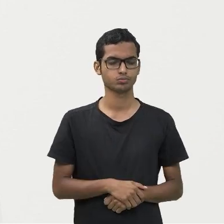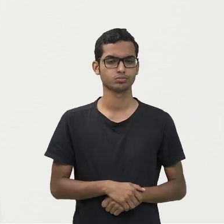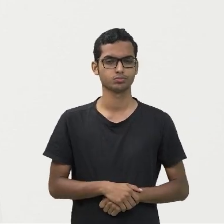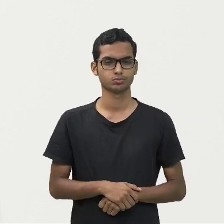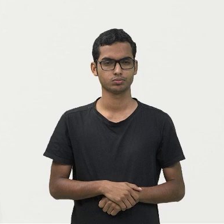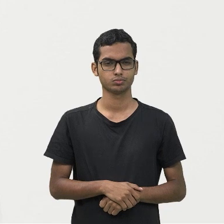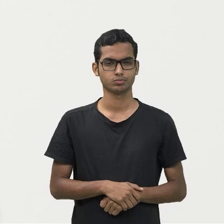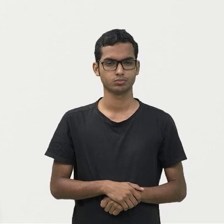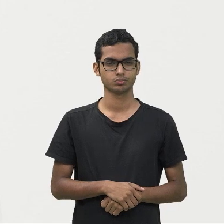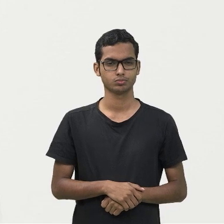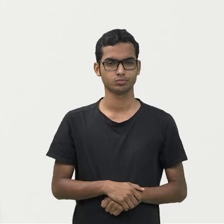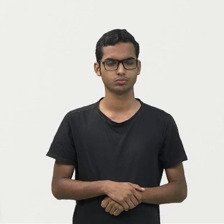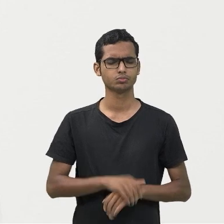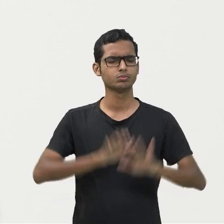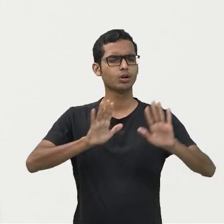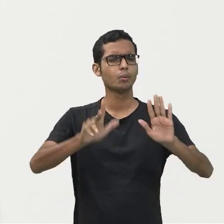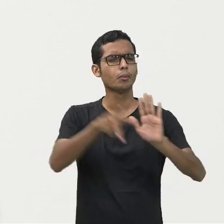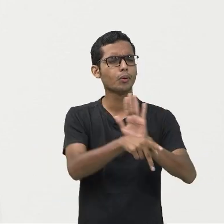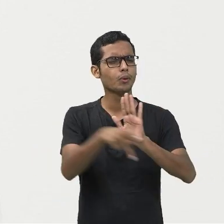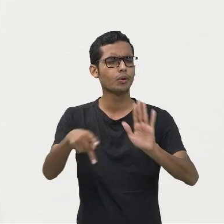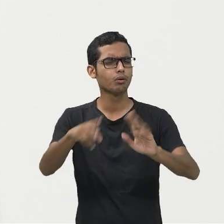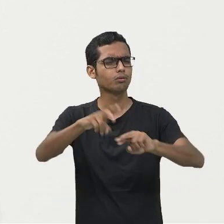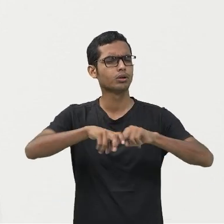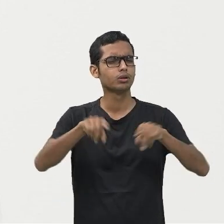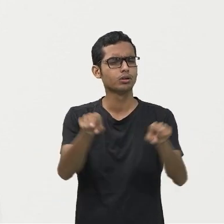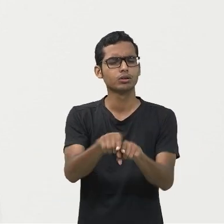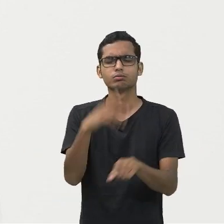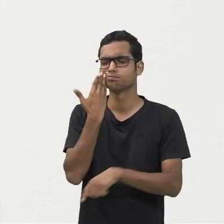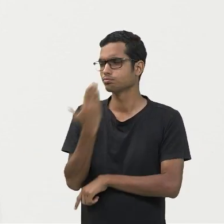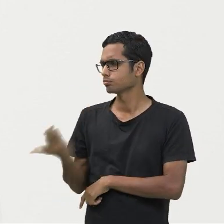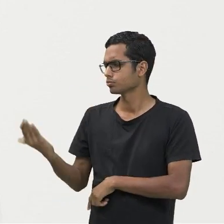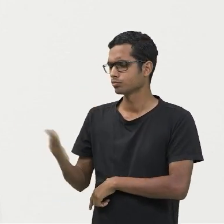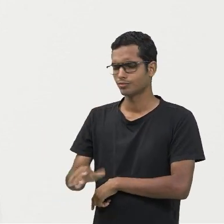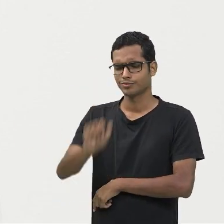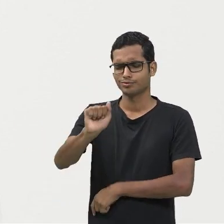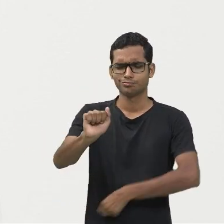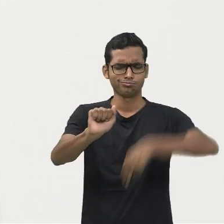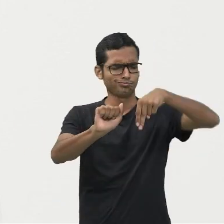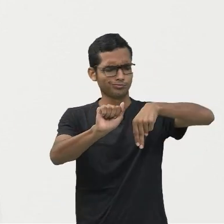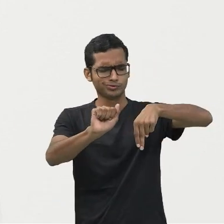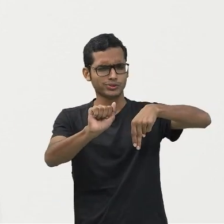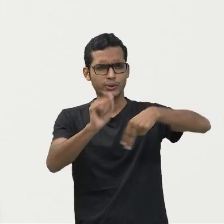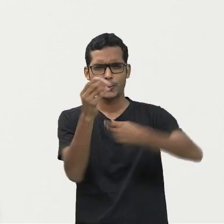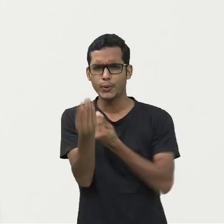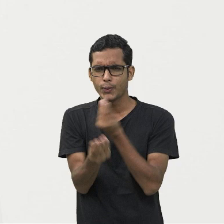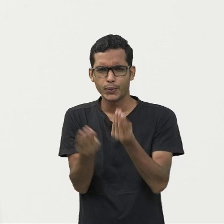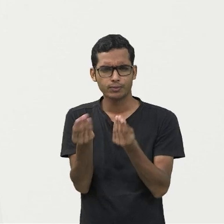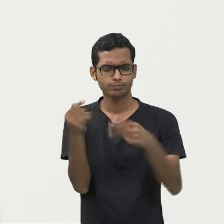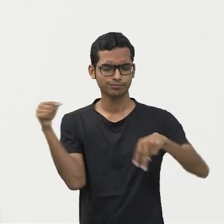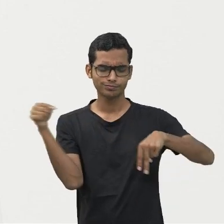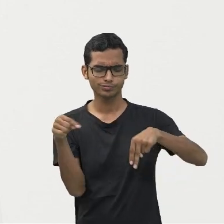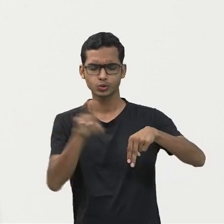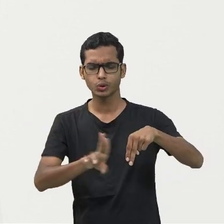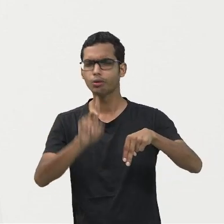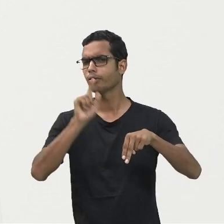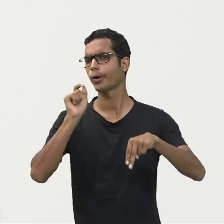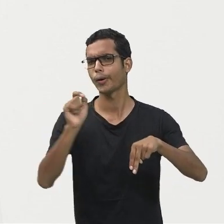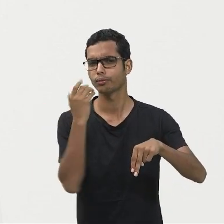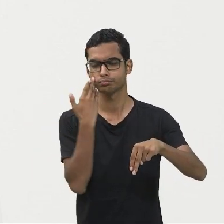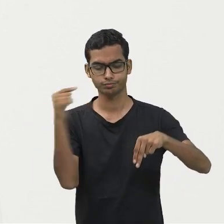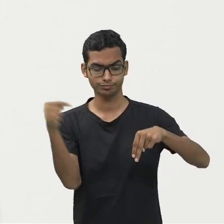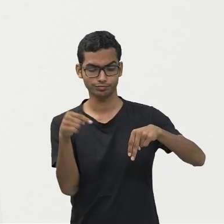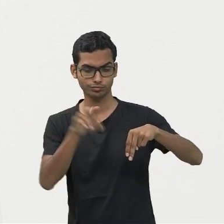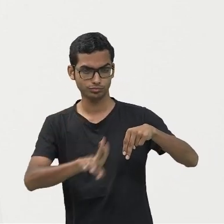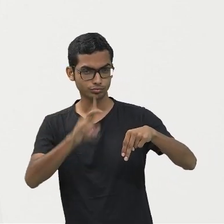ok? Professor, e por que que aqui nós temos um N, tá? Aqui o N a